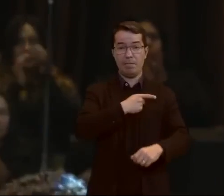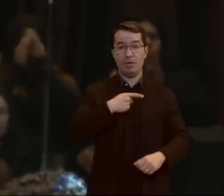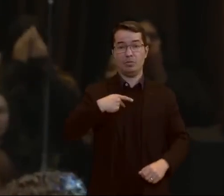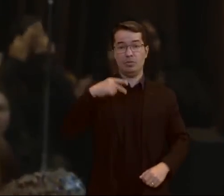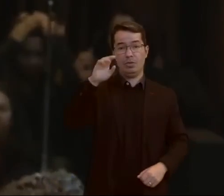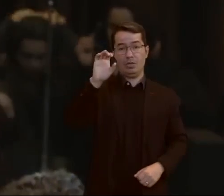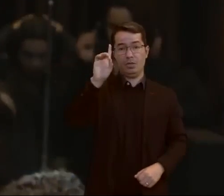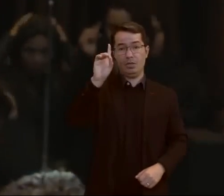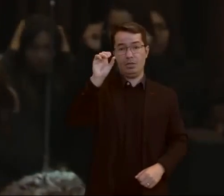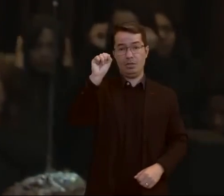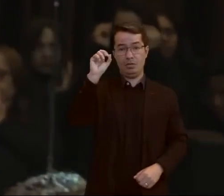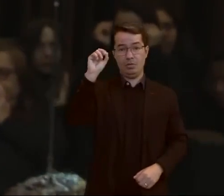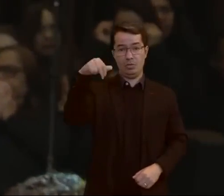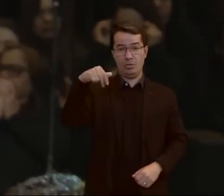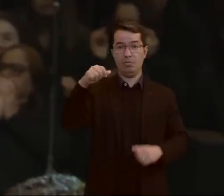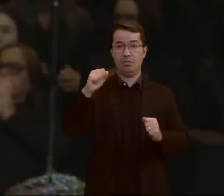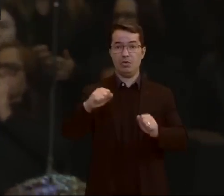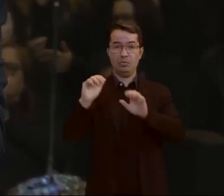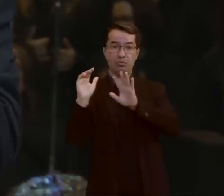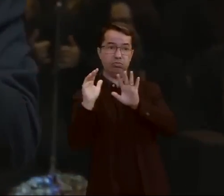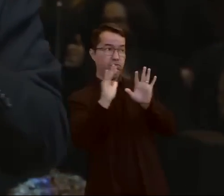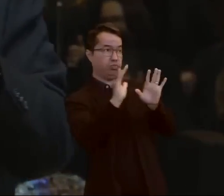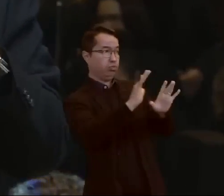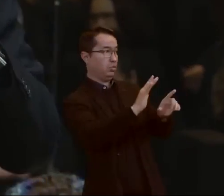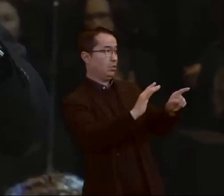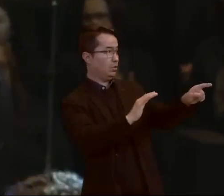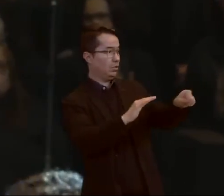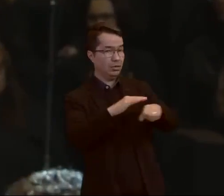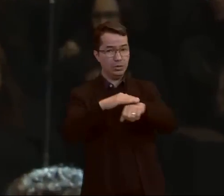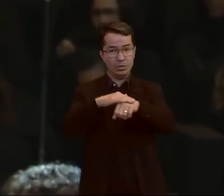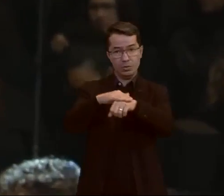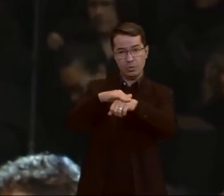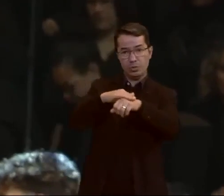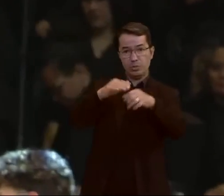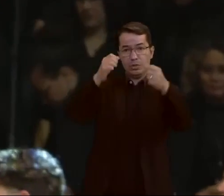se dirija ali para aquele cantinho, ele já está lá, tá? E você